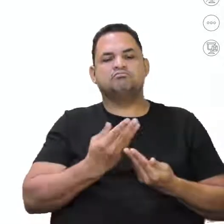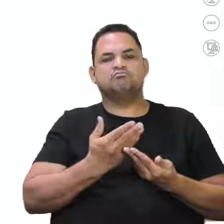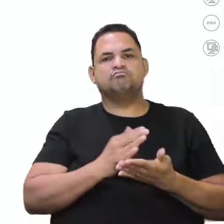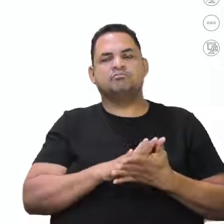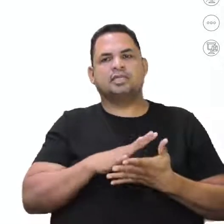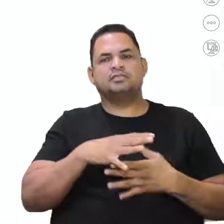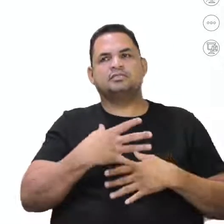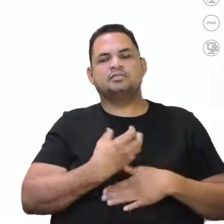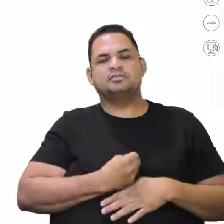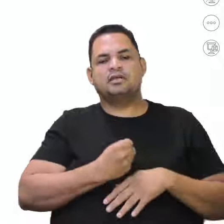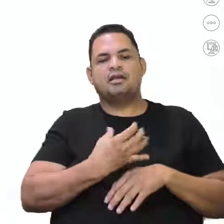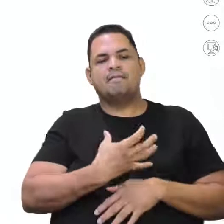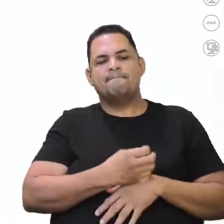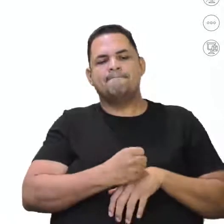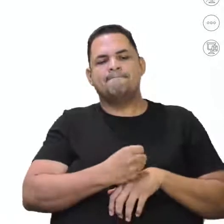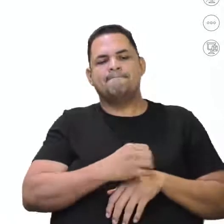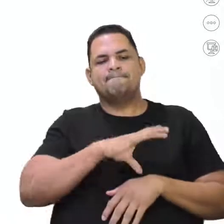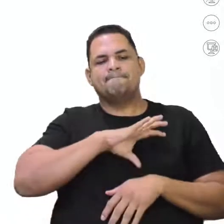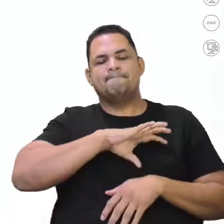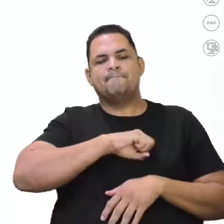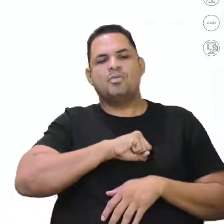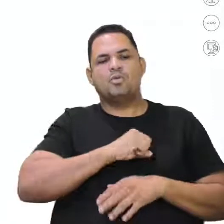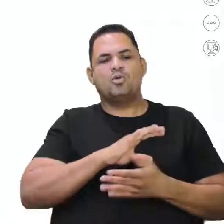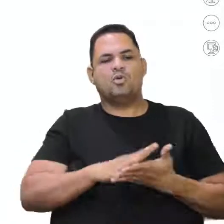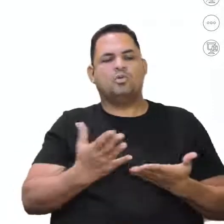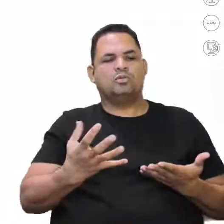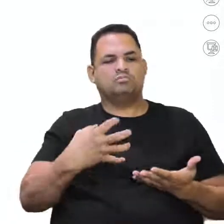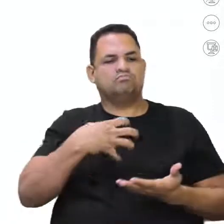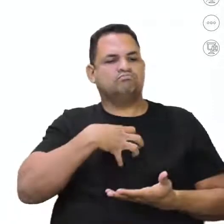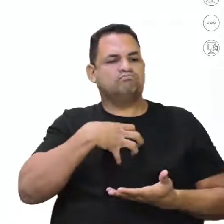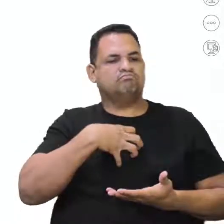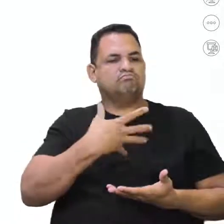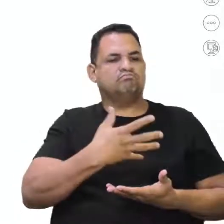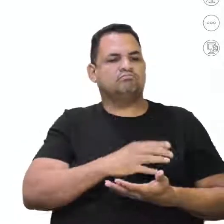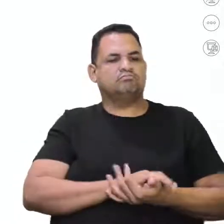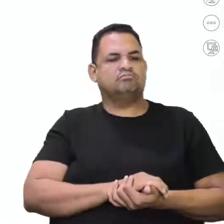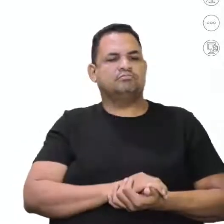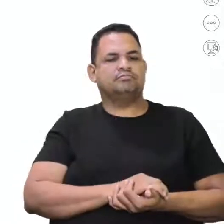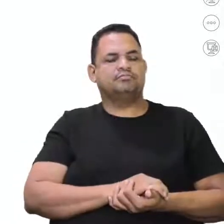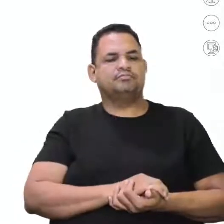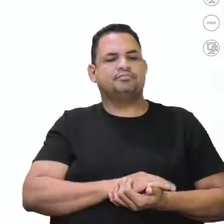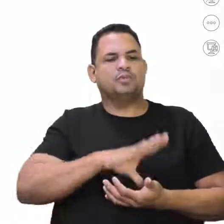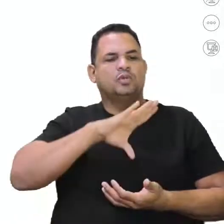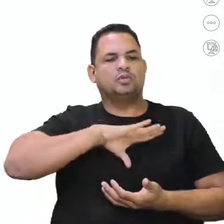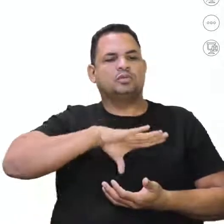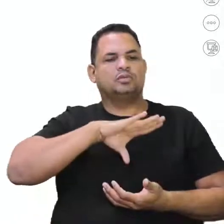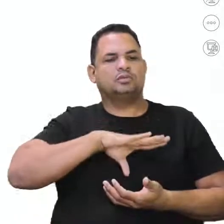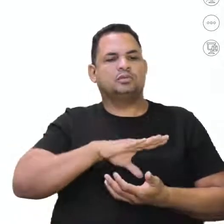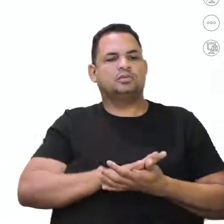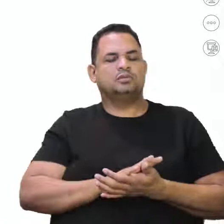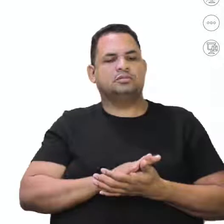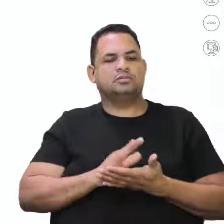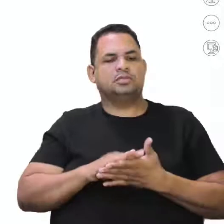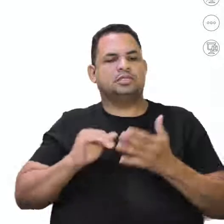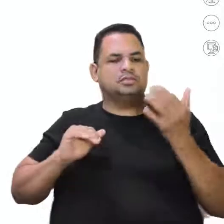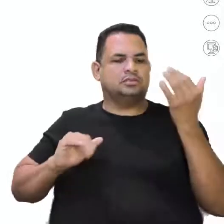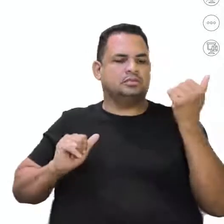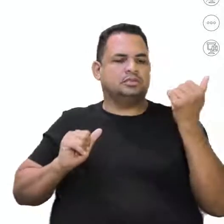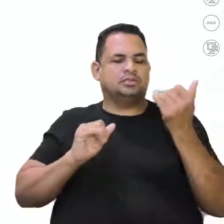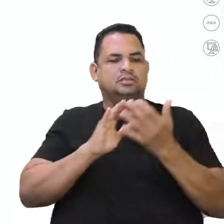de afeto? Nós temos aí a letra A, Wales, Portugal,